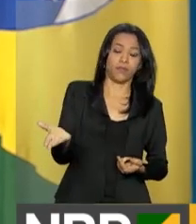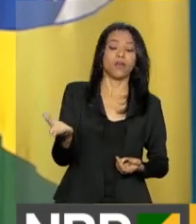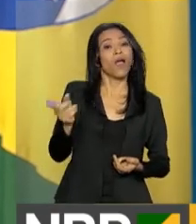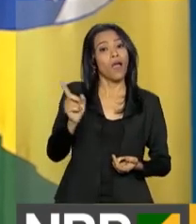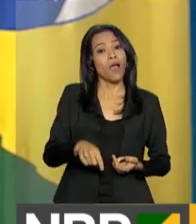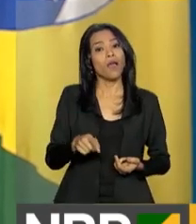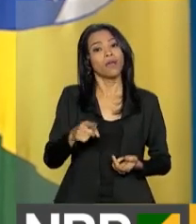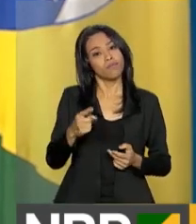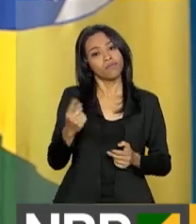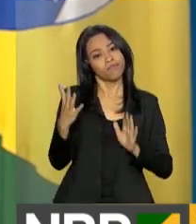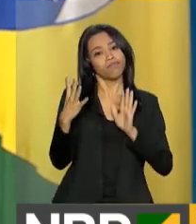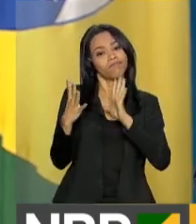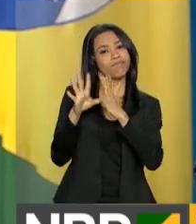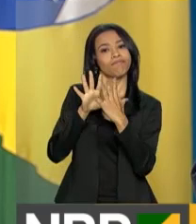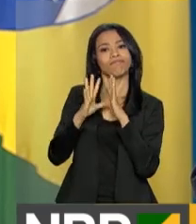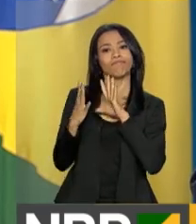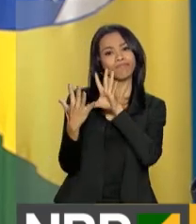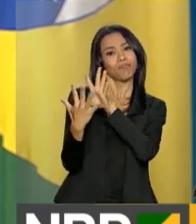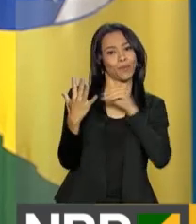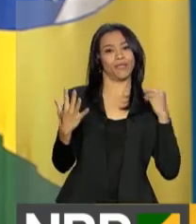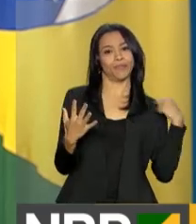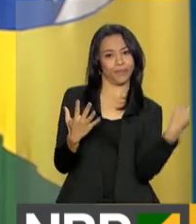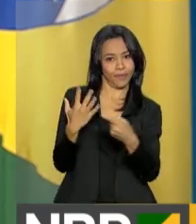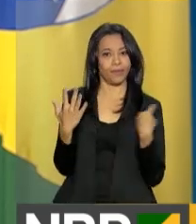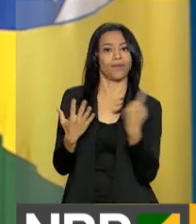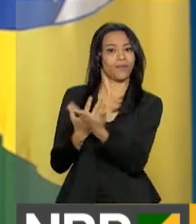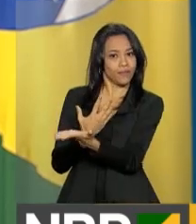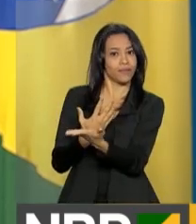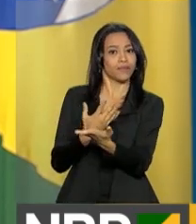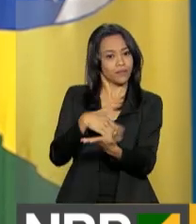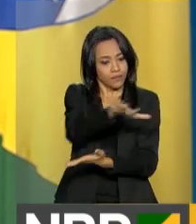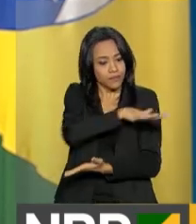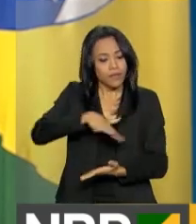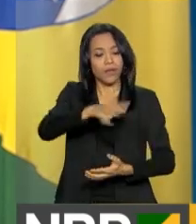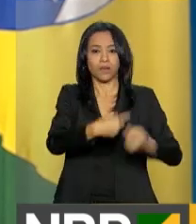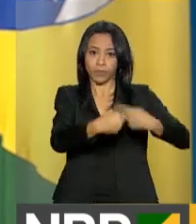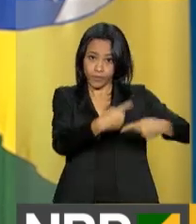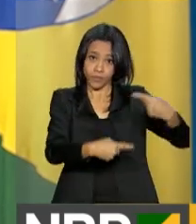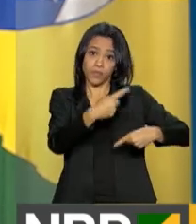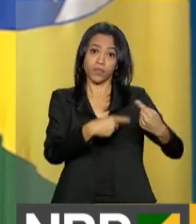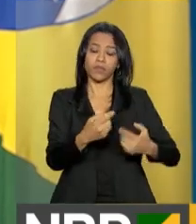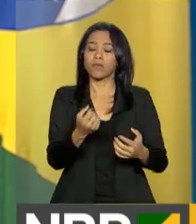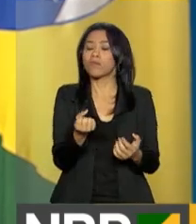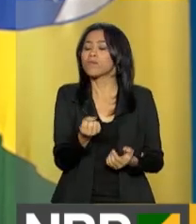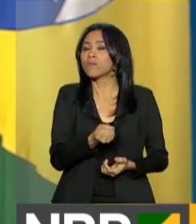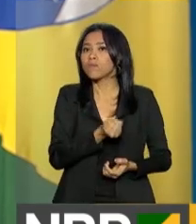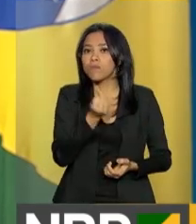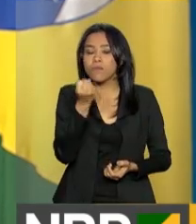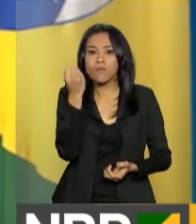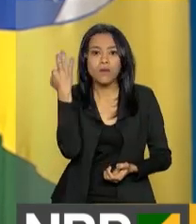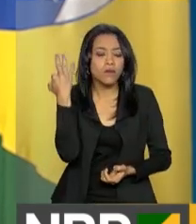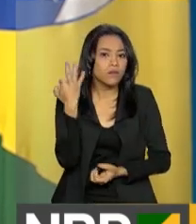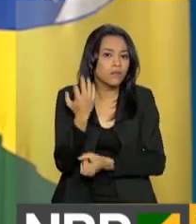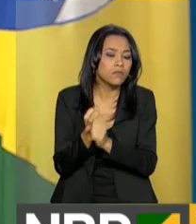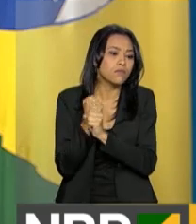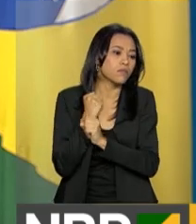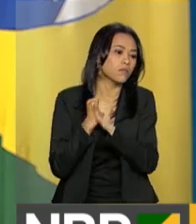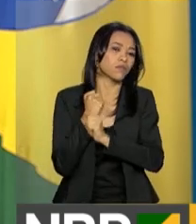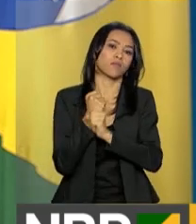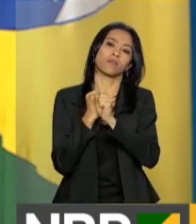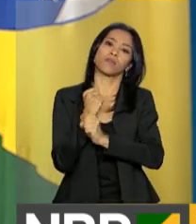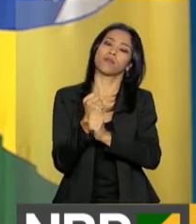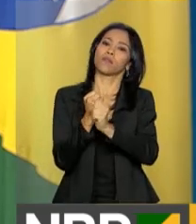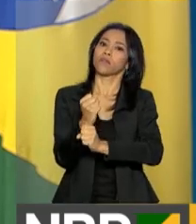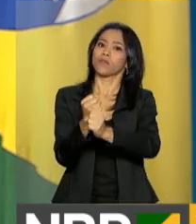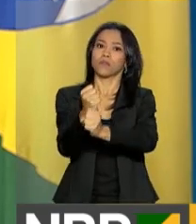nós todos exemplo até nós outros da área política quantas e quantas anos de actividade